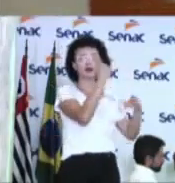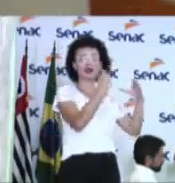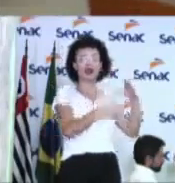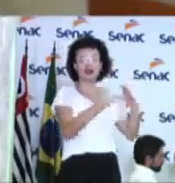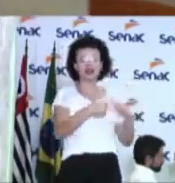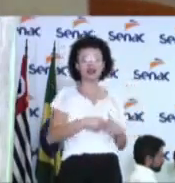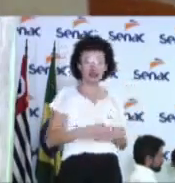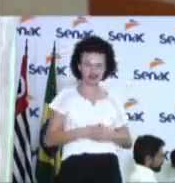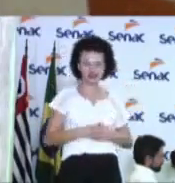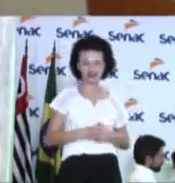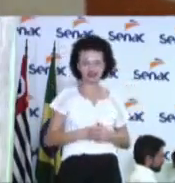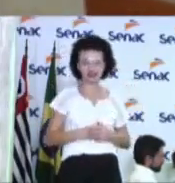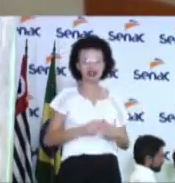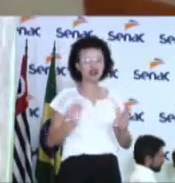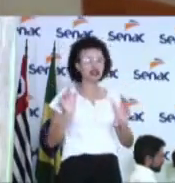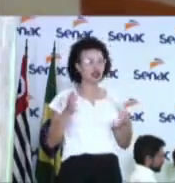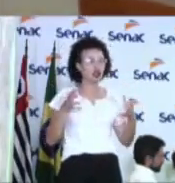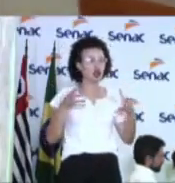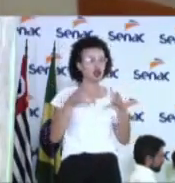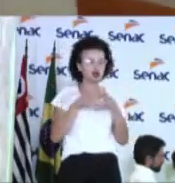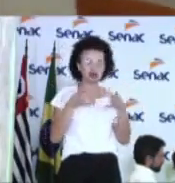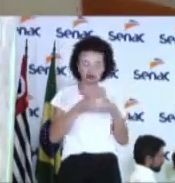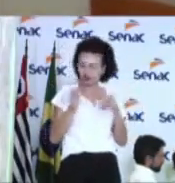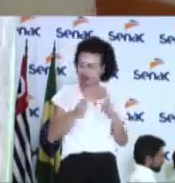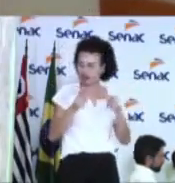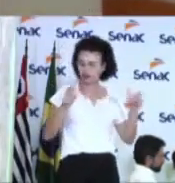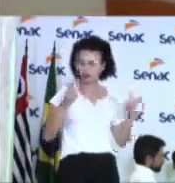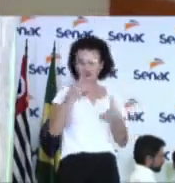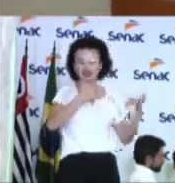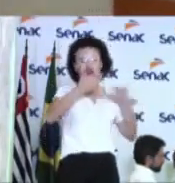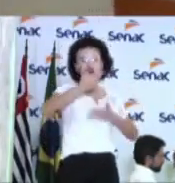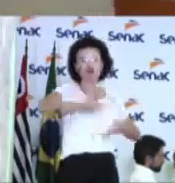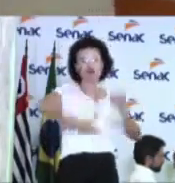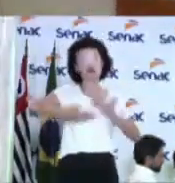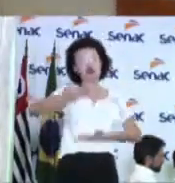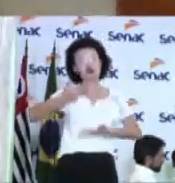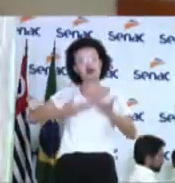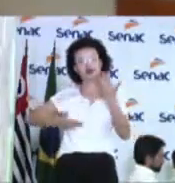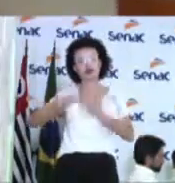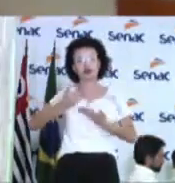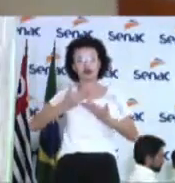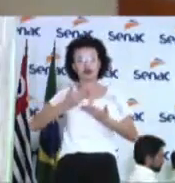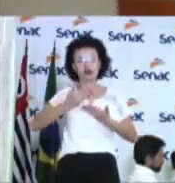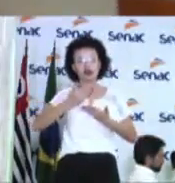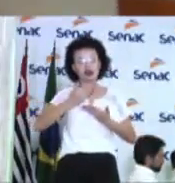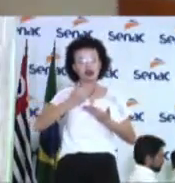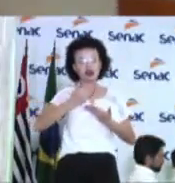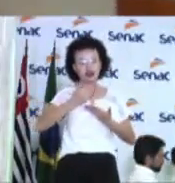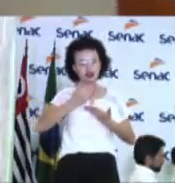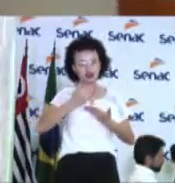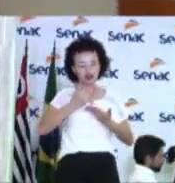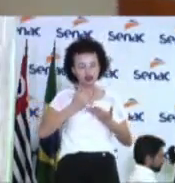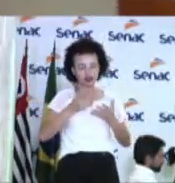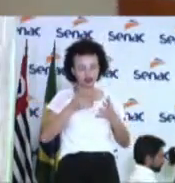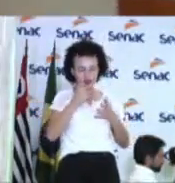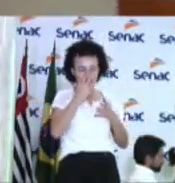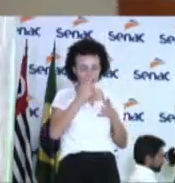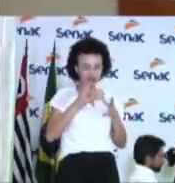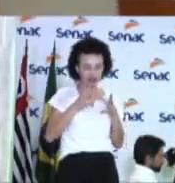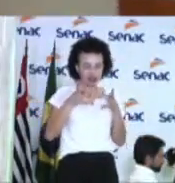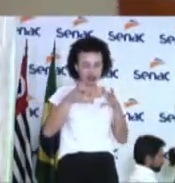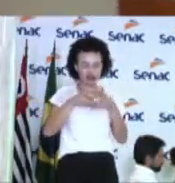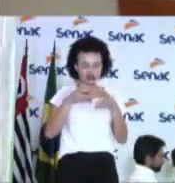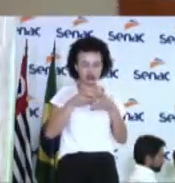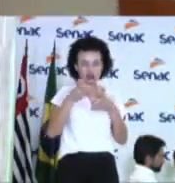Então, é um grande time de troca. E eu acho que isso tira o criativo... mais